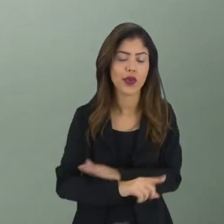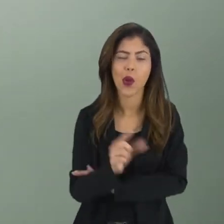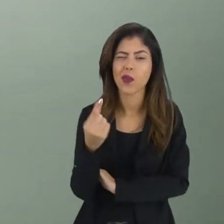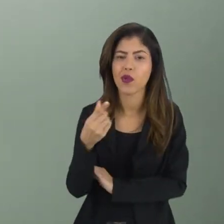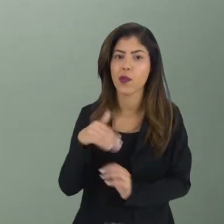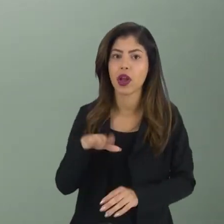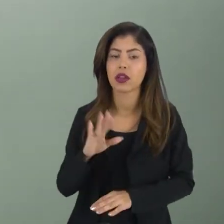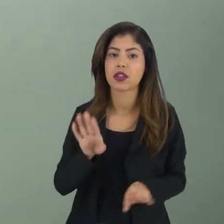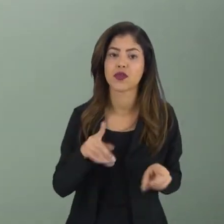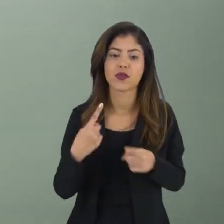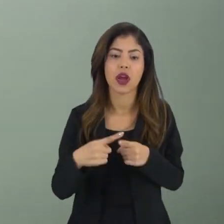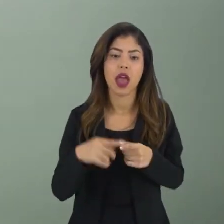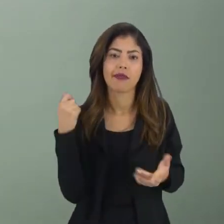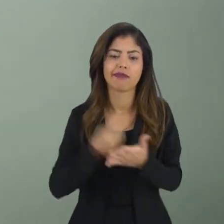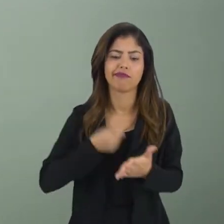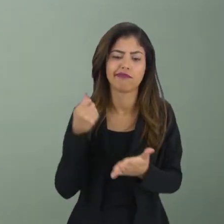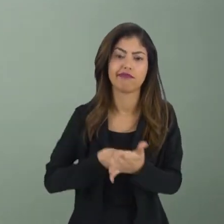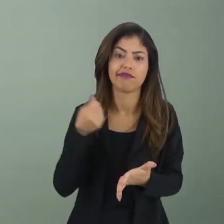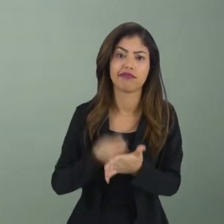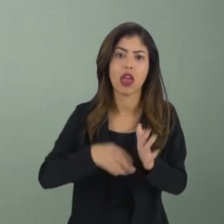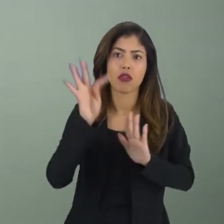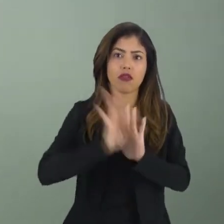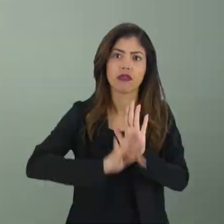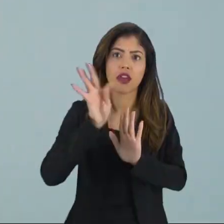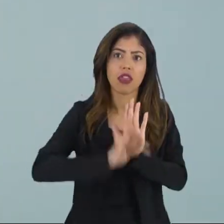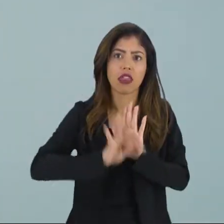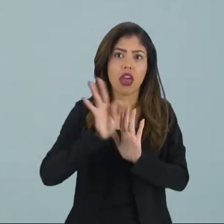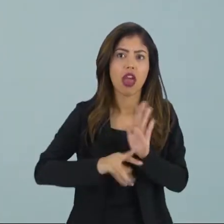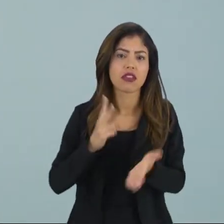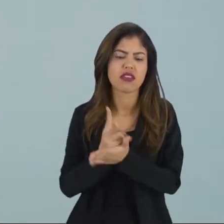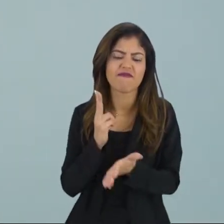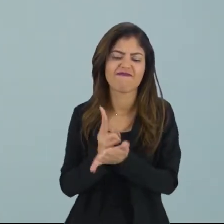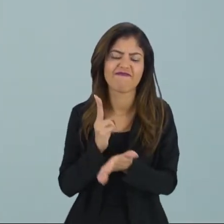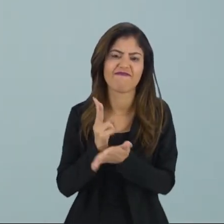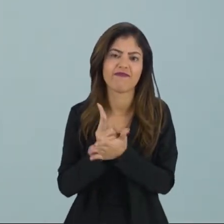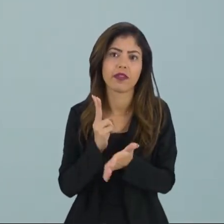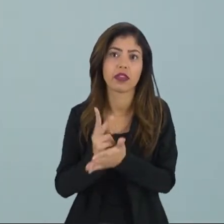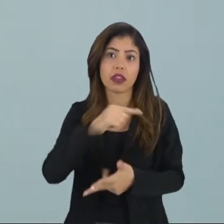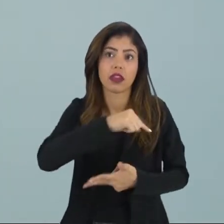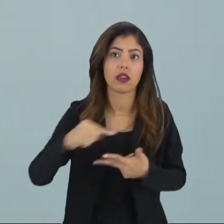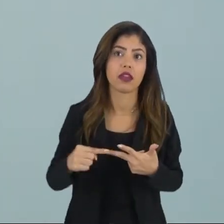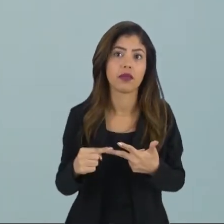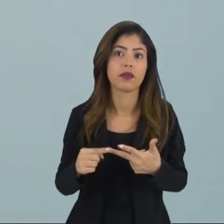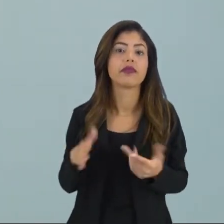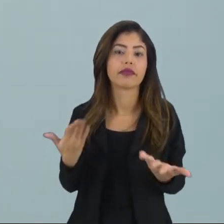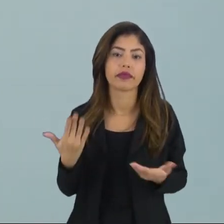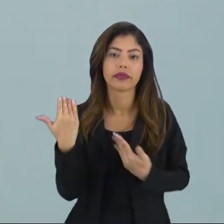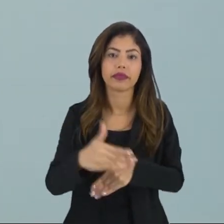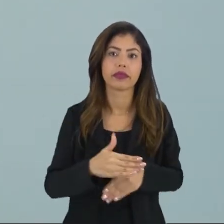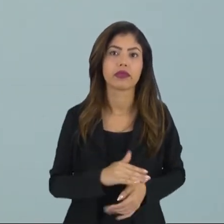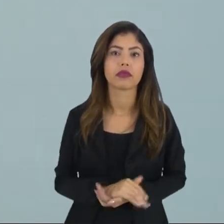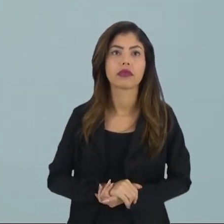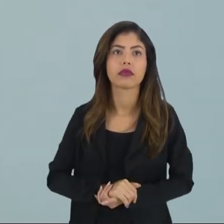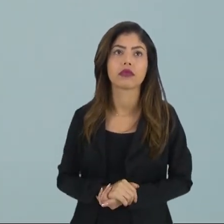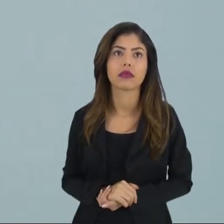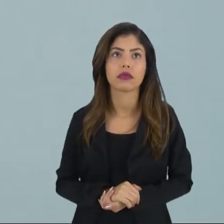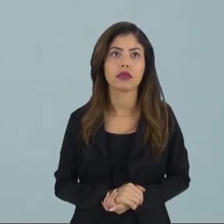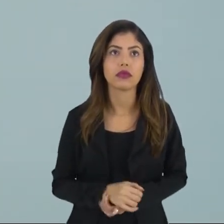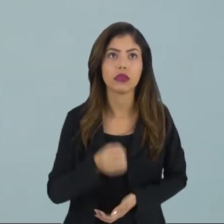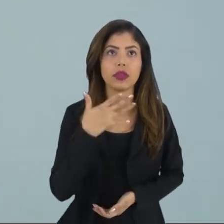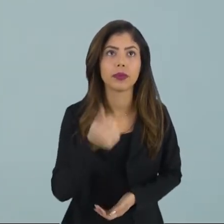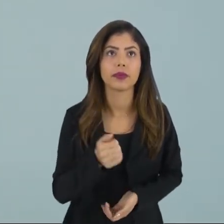mais nesse autor, porque ele é muito cobrado, né, os seus textos, suas produções são muito recorrentes ali nas nossas provas. Tudo